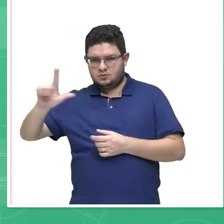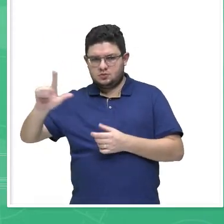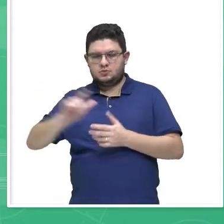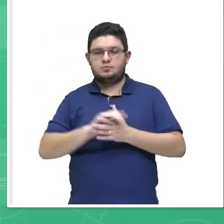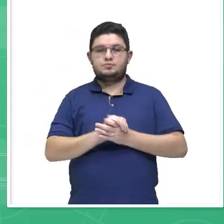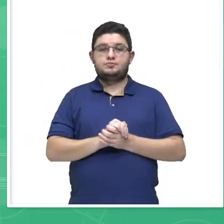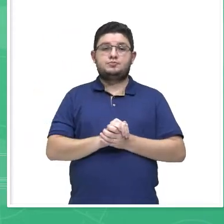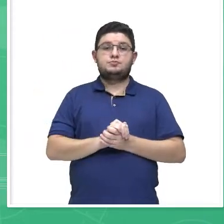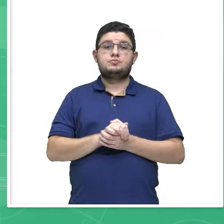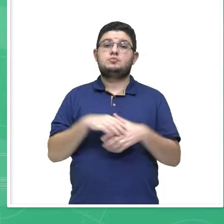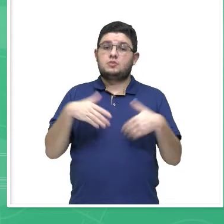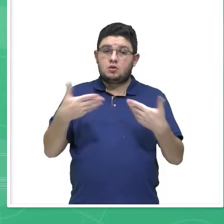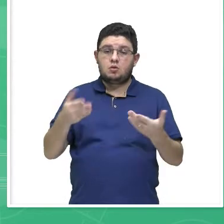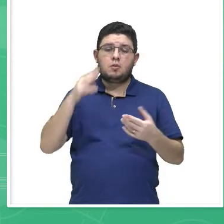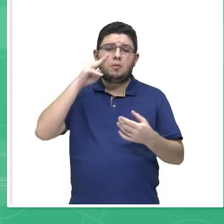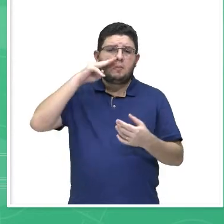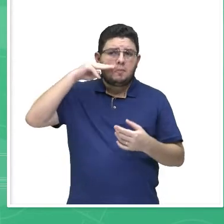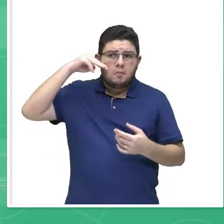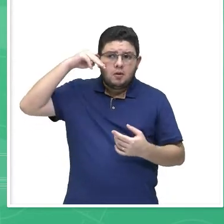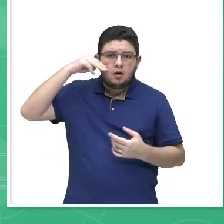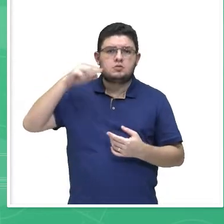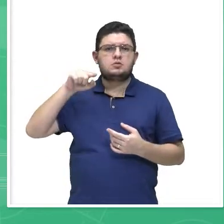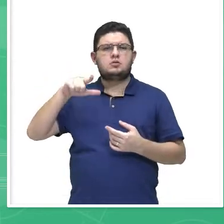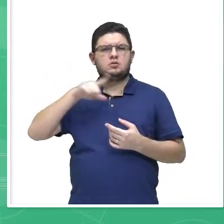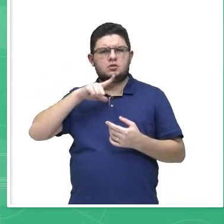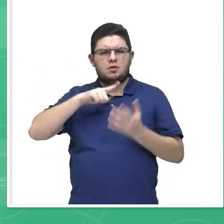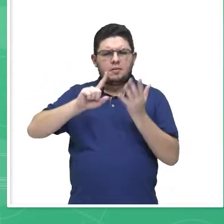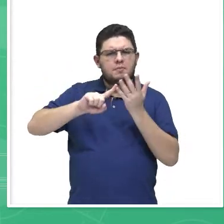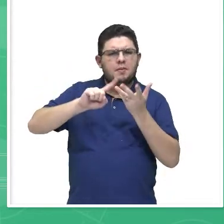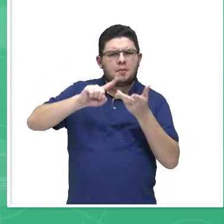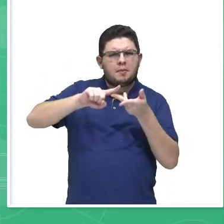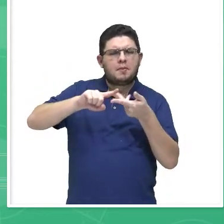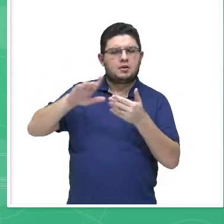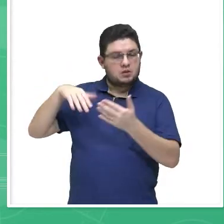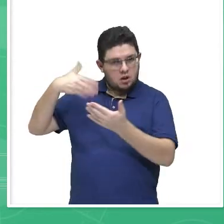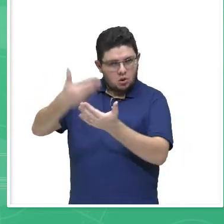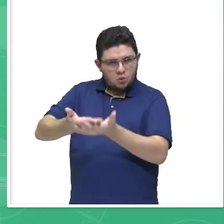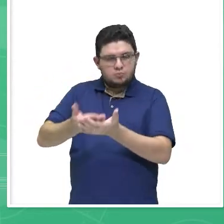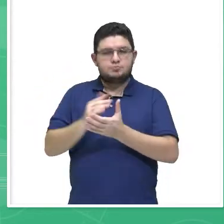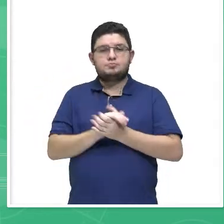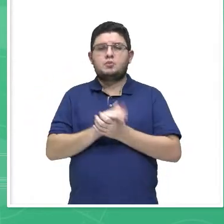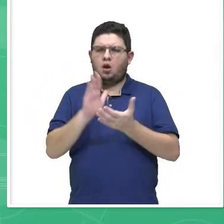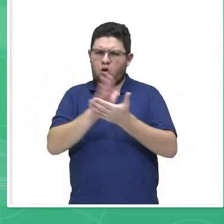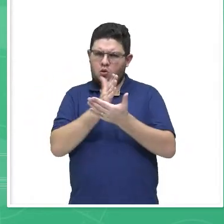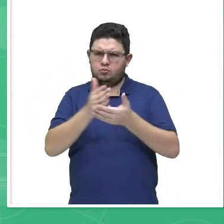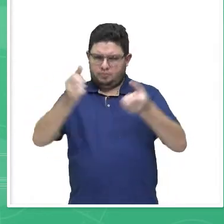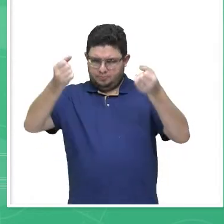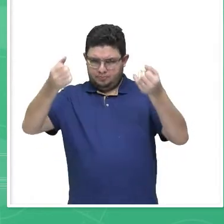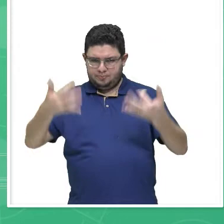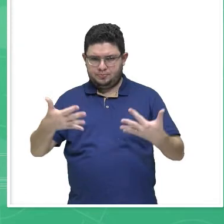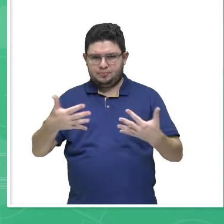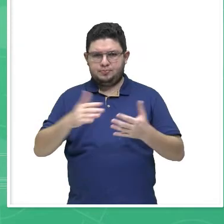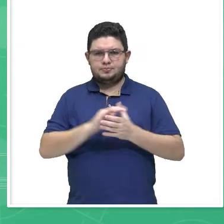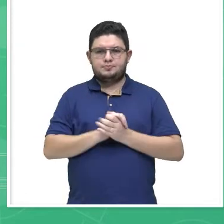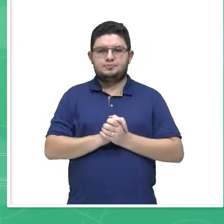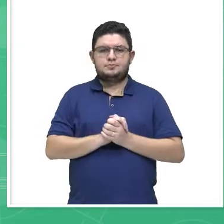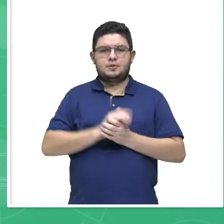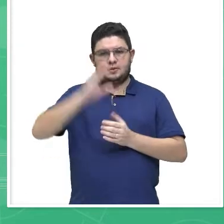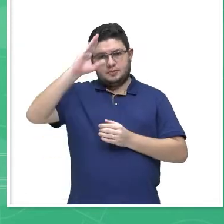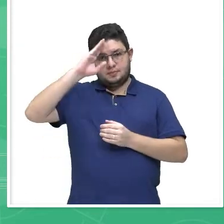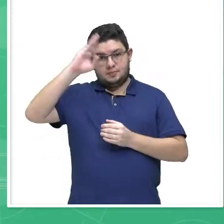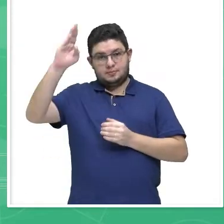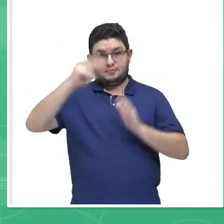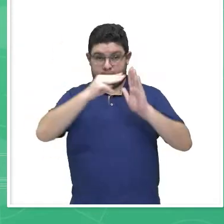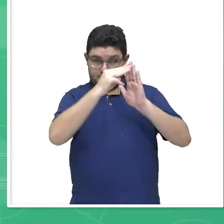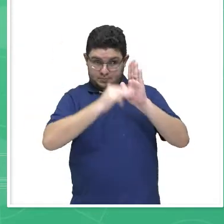um legado vastíssimo. Vamos citar apenas alguns deles. A principal metodologia